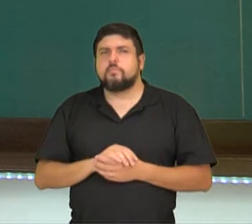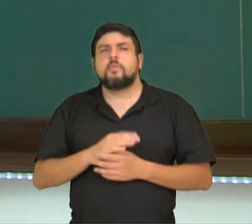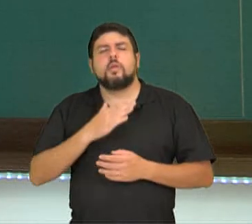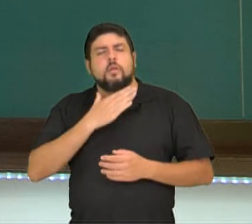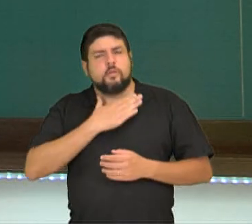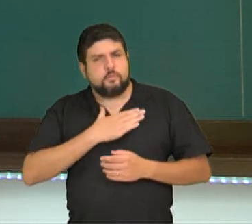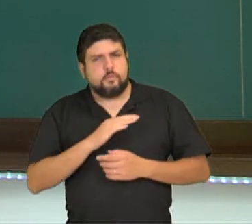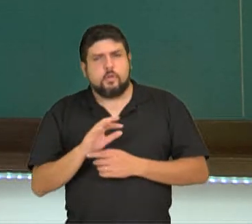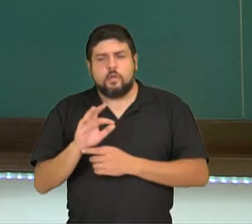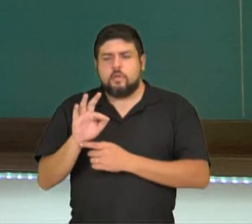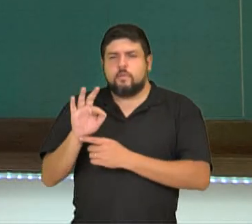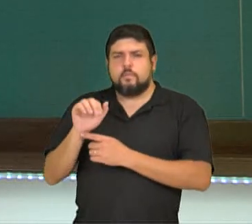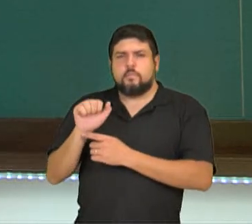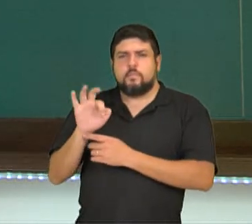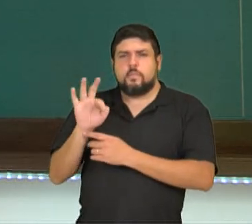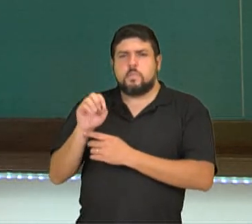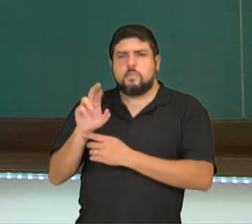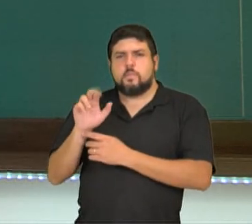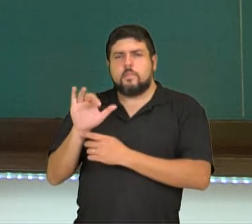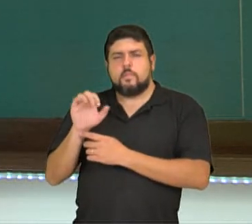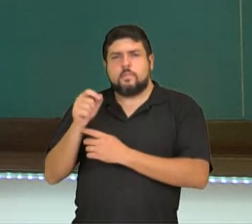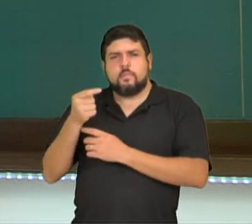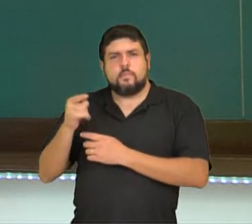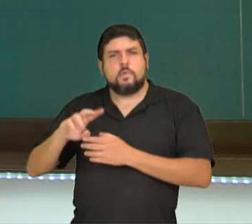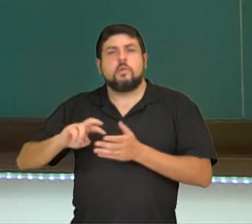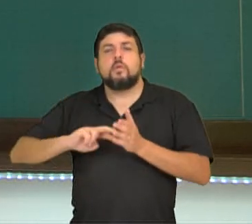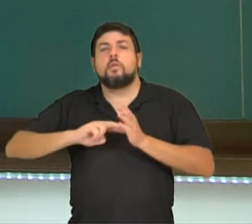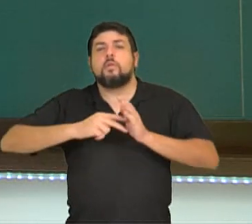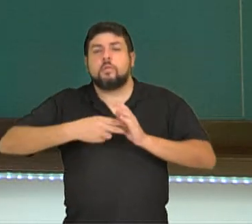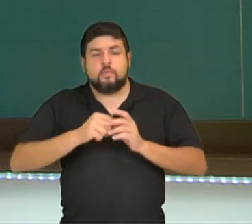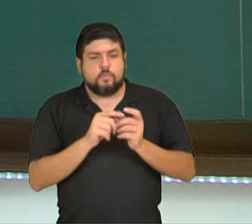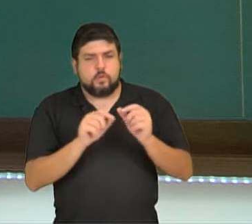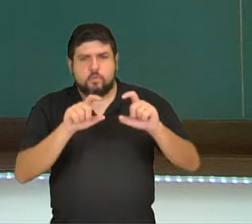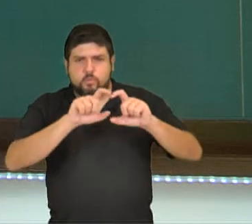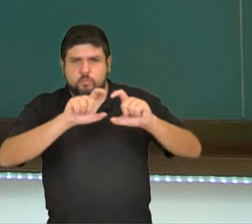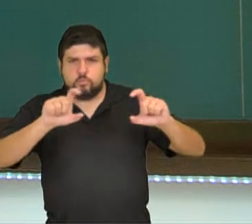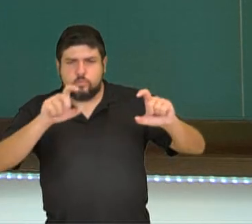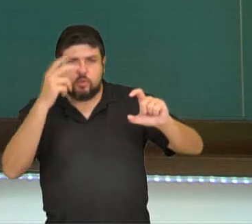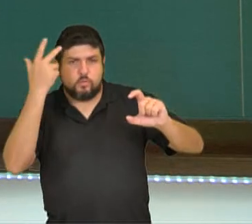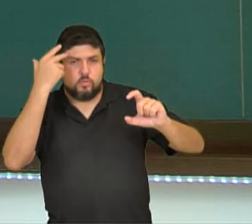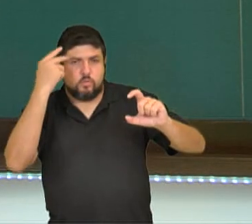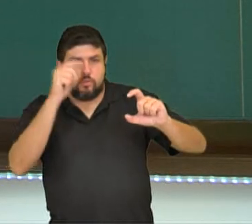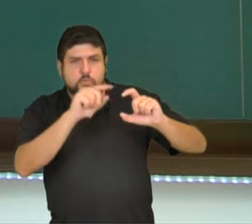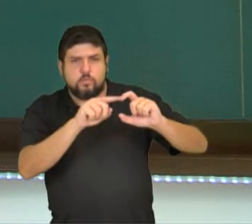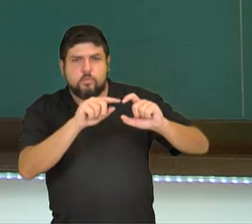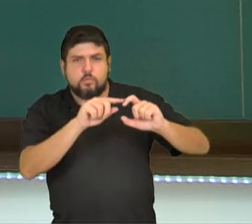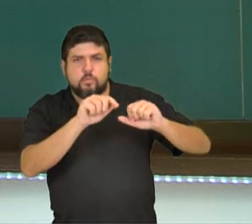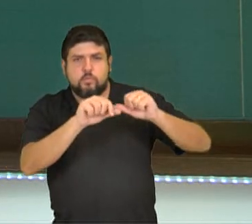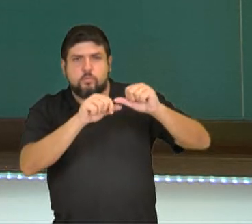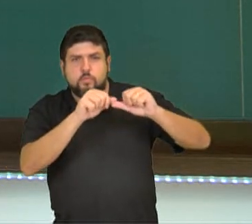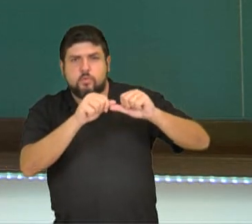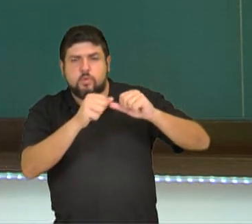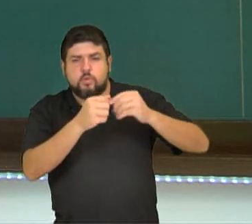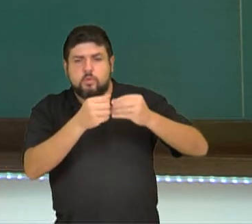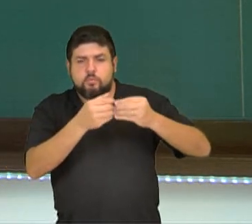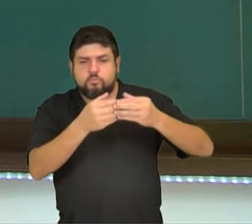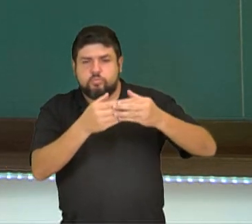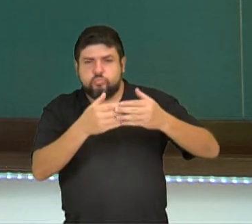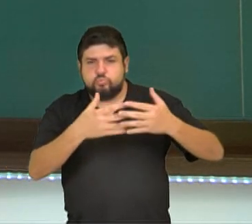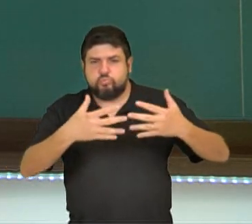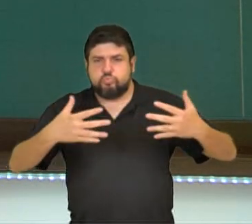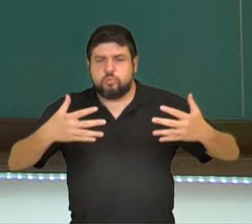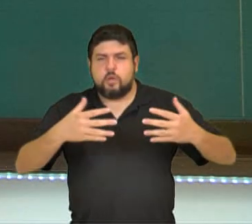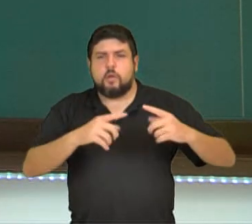fatoração, gente? É um processo que, na verdade, nós vamos transformar uma expressão normal em um produto. Ou seja, um produto